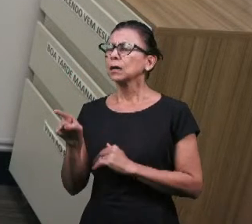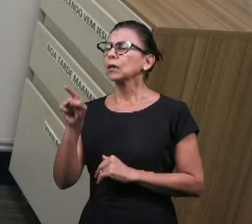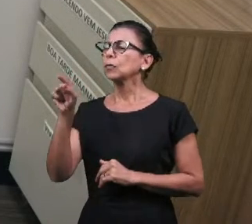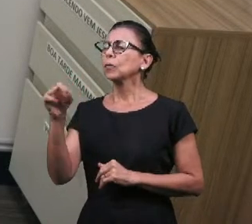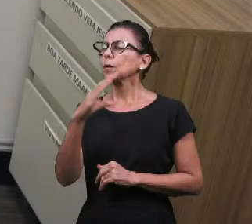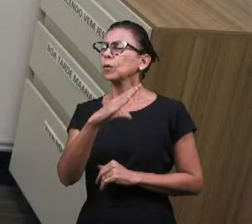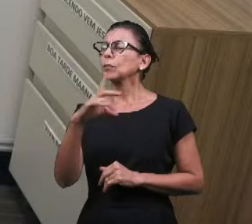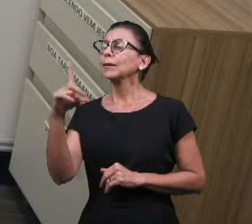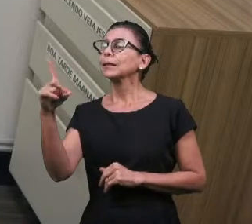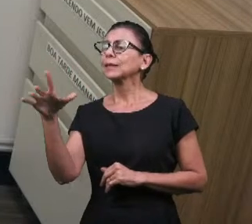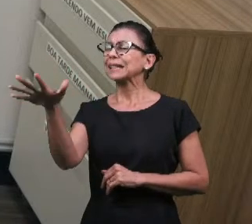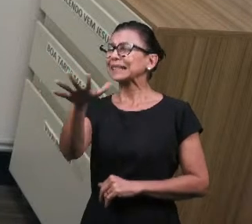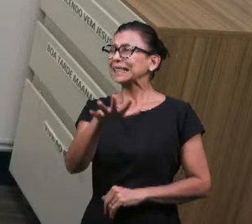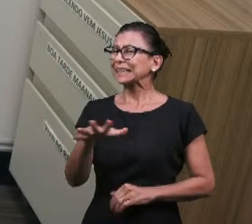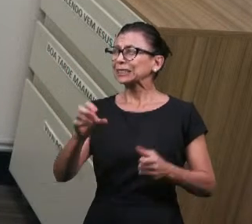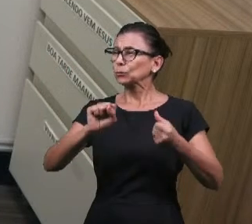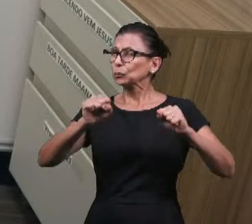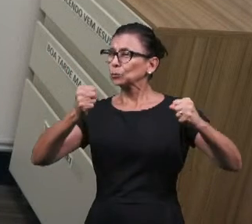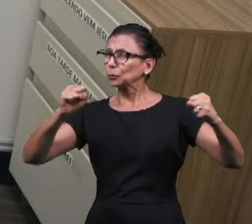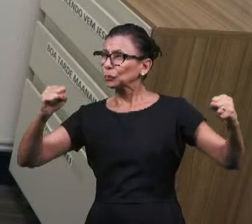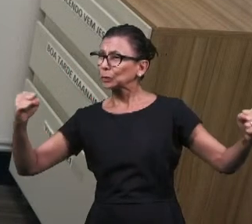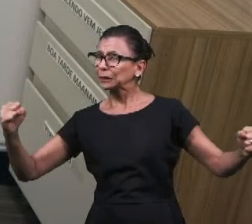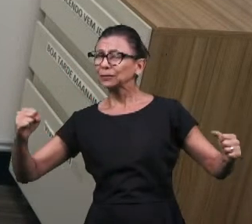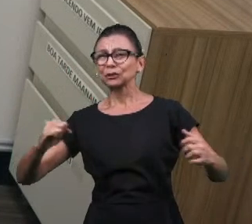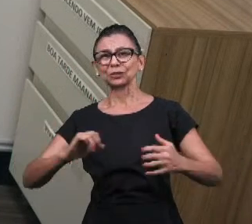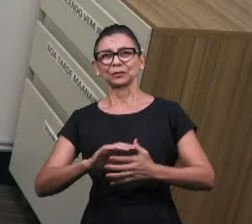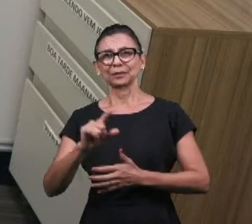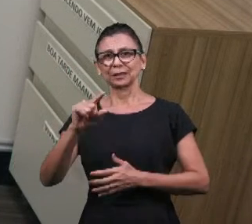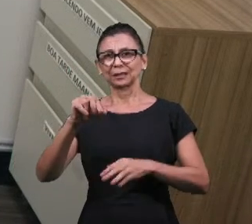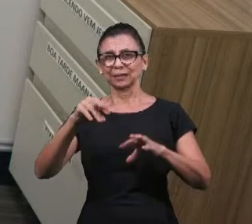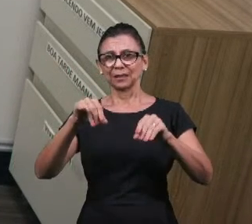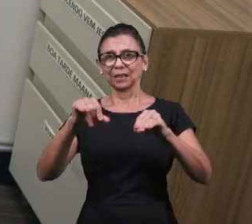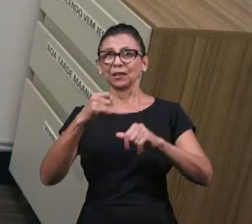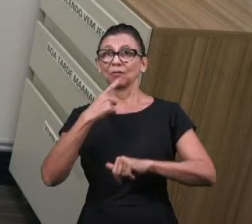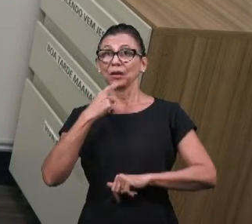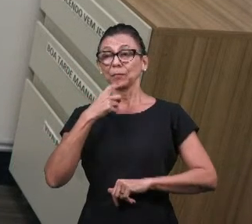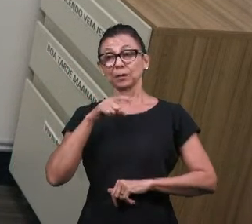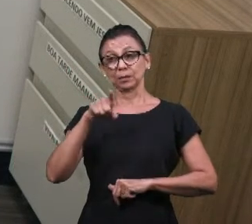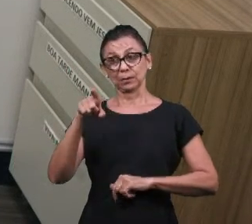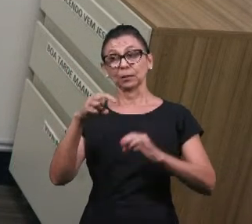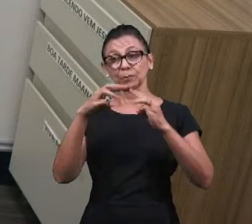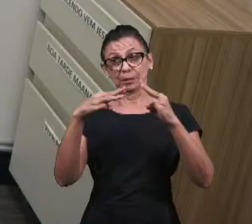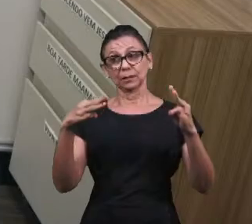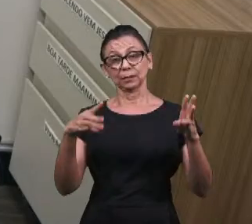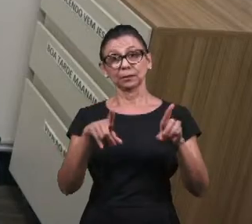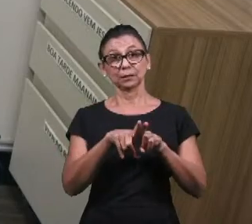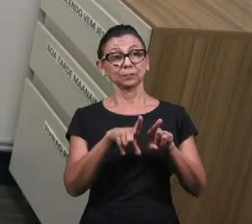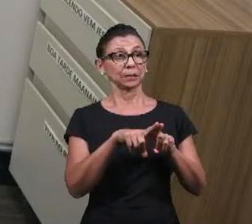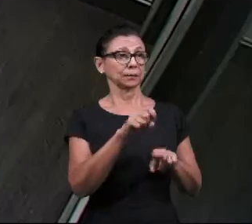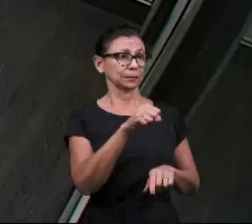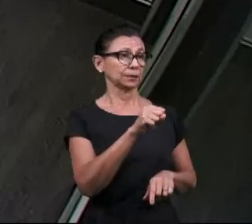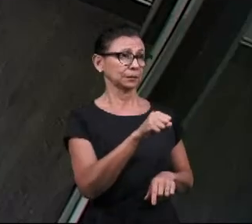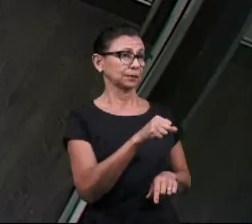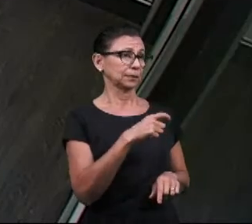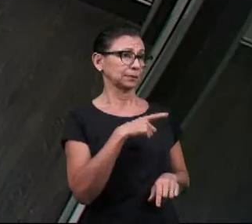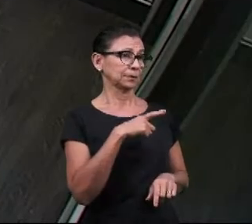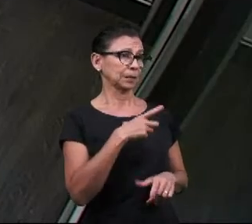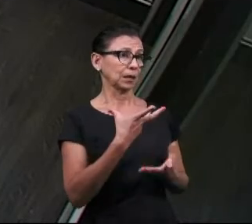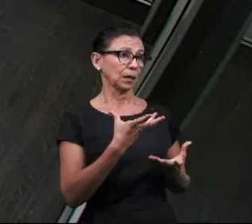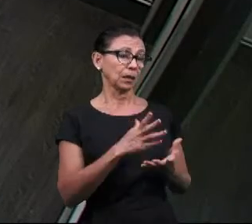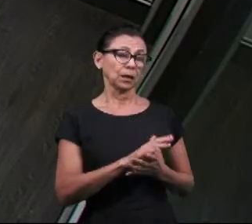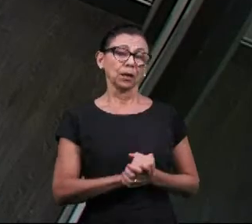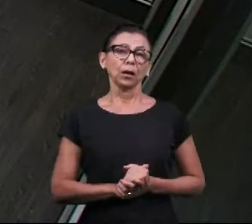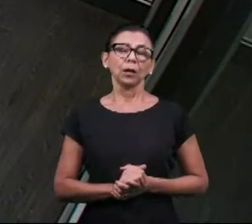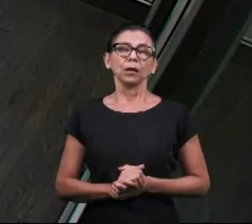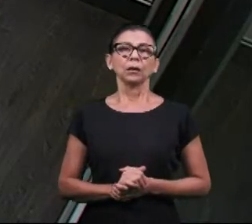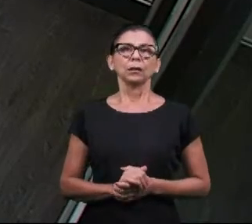de Terra Vermelha, a grande Terra Vermelha? Jorge, eu vou te falar o seguinte. E lá tem o Manaim, né? Também. O Manaim, olha, o Manaim,